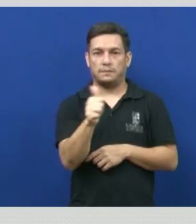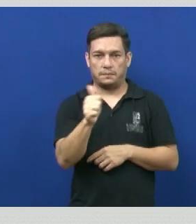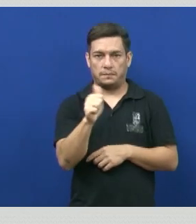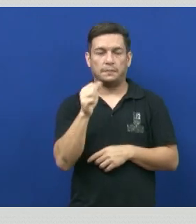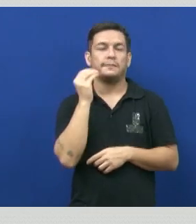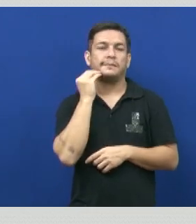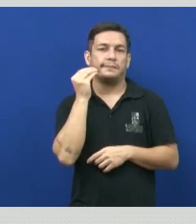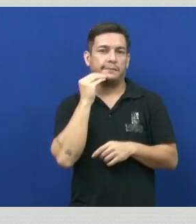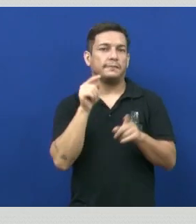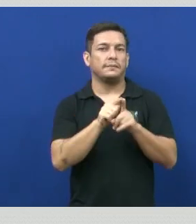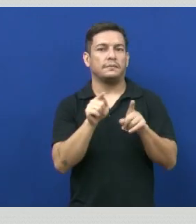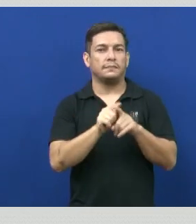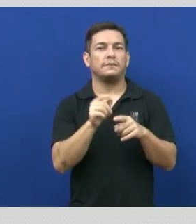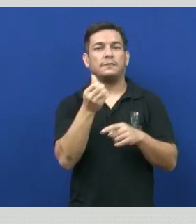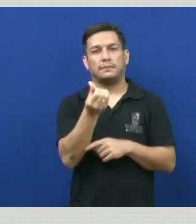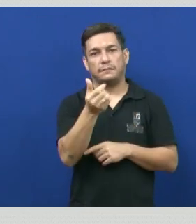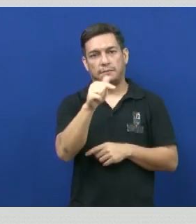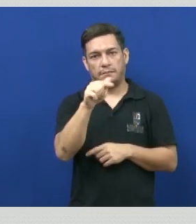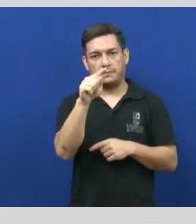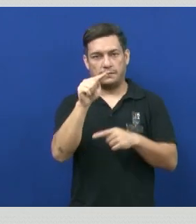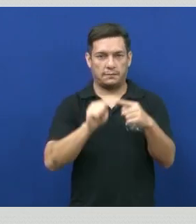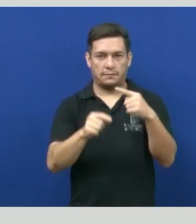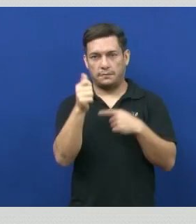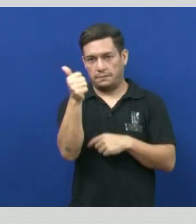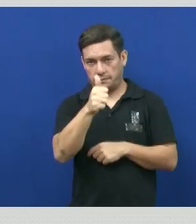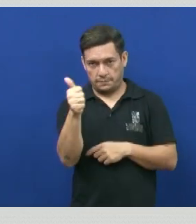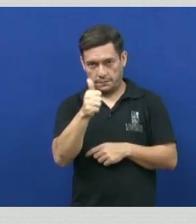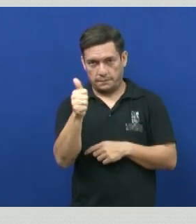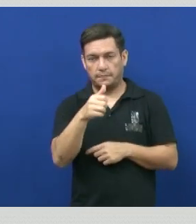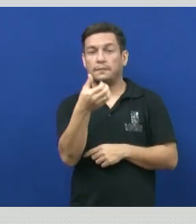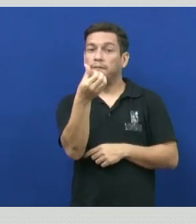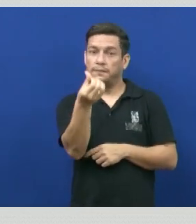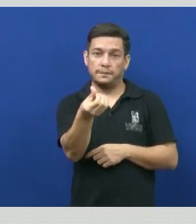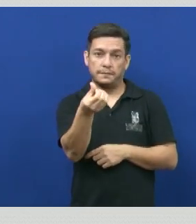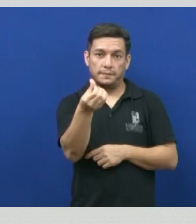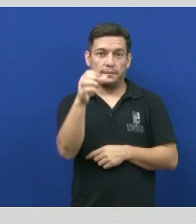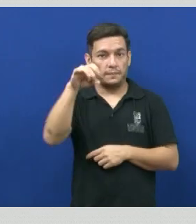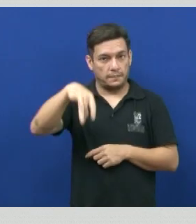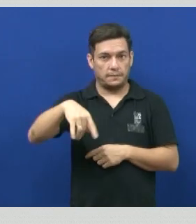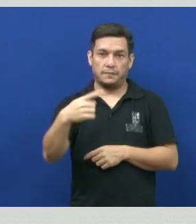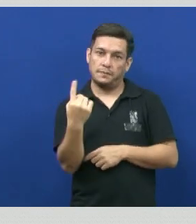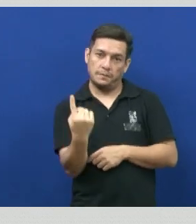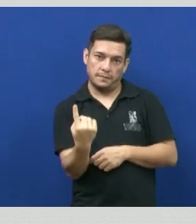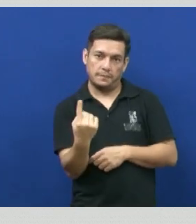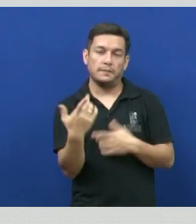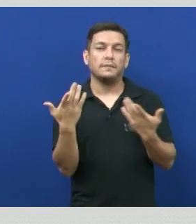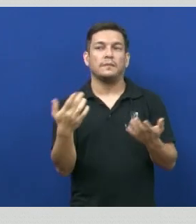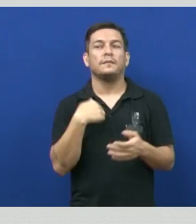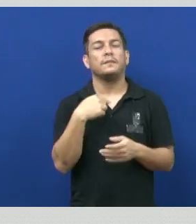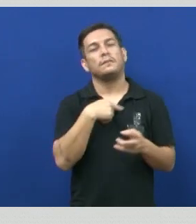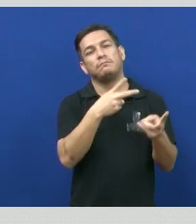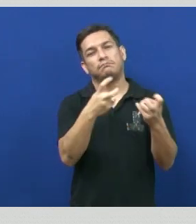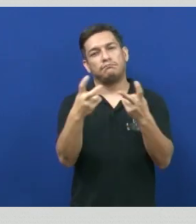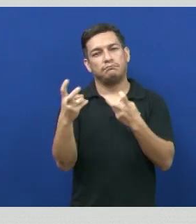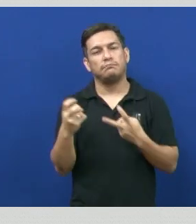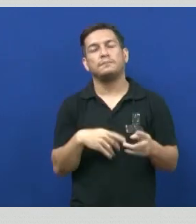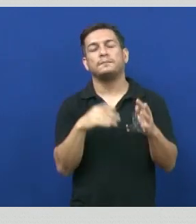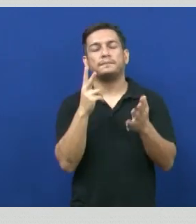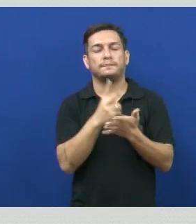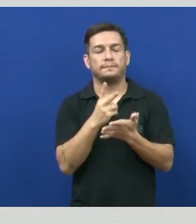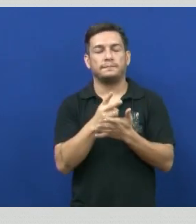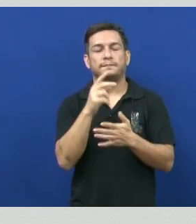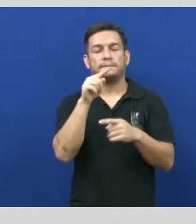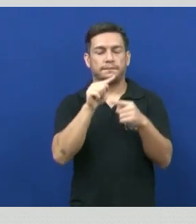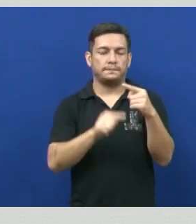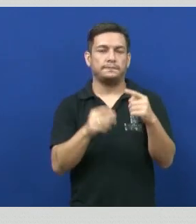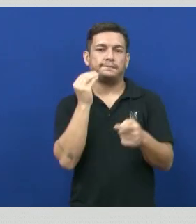Tentamos dividir por 11. 67 dividido por 11 dá 6, sobra resto 1. Então, eu vou percebendo que todas as divisões que a gente